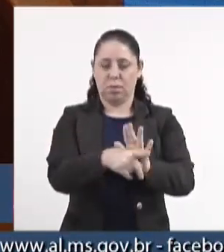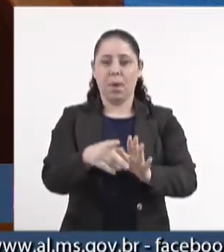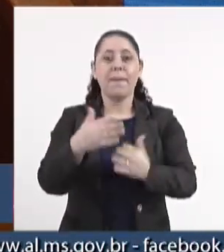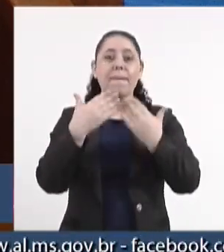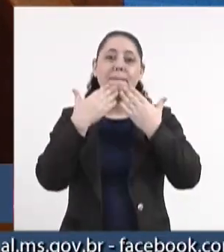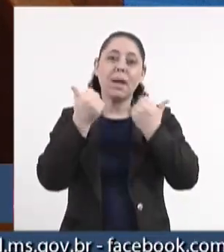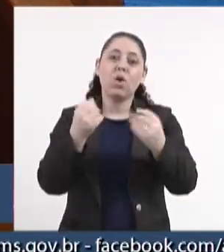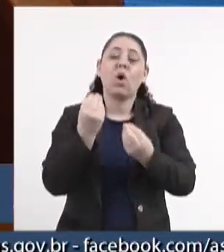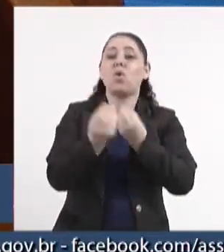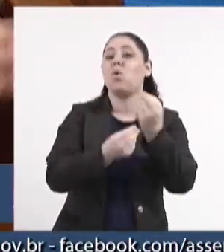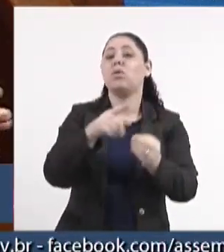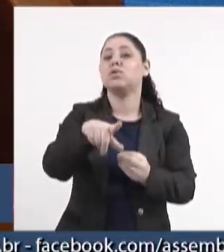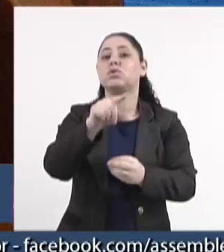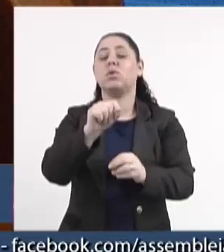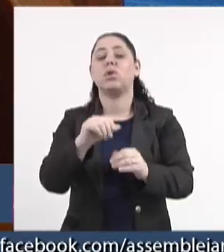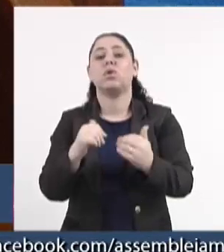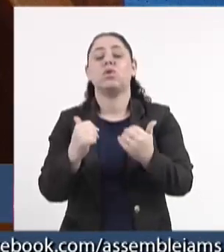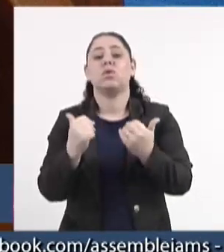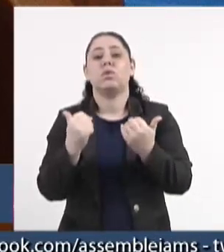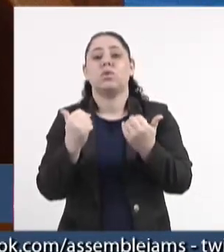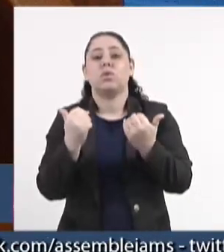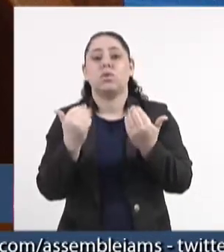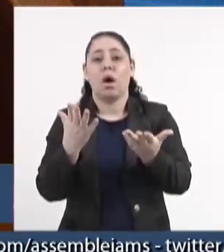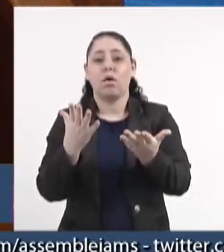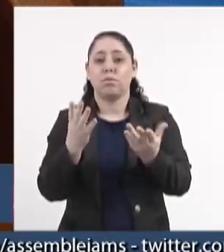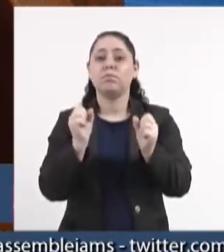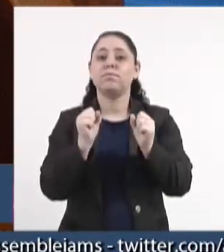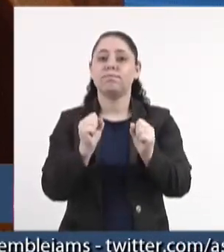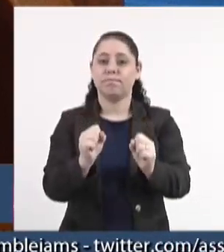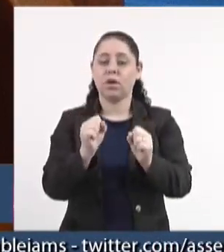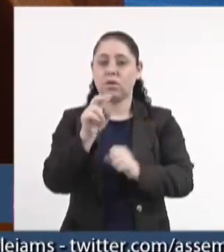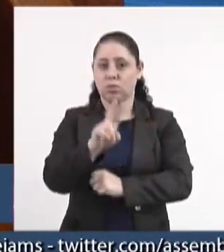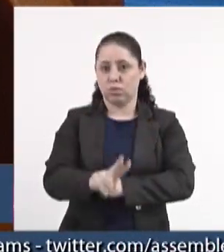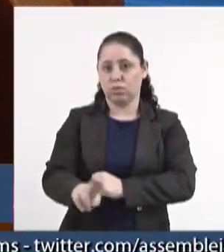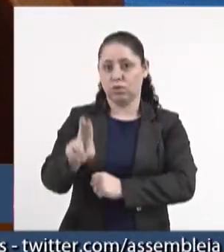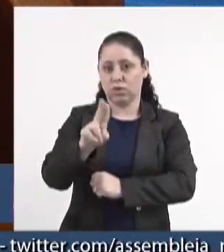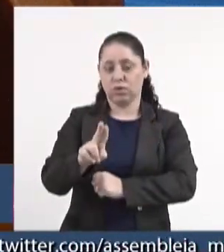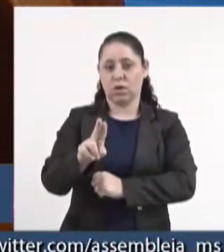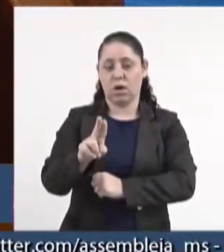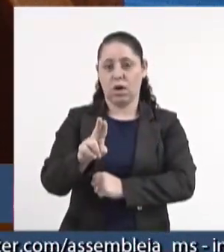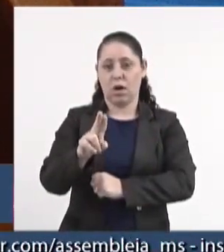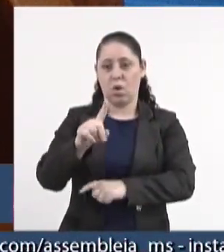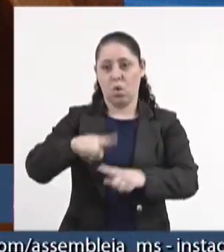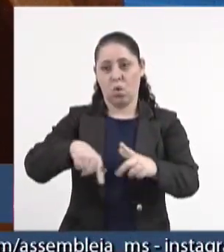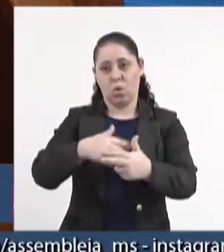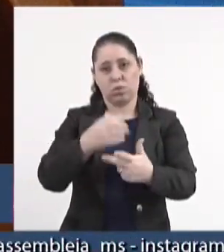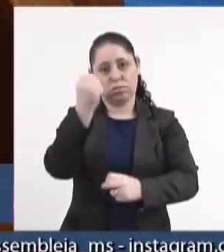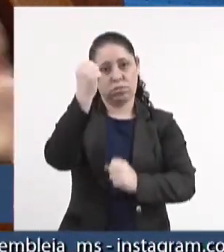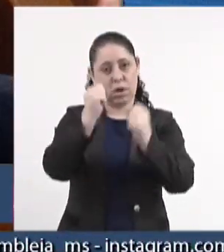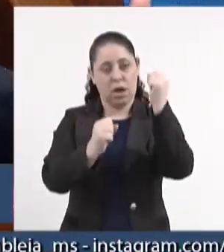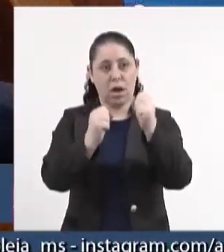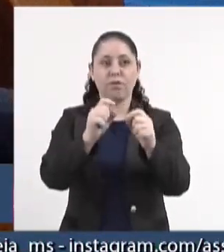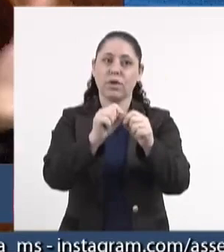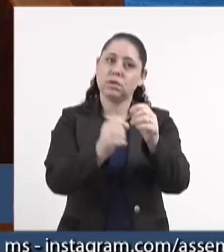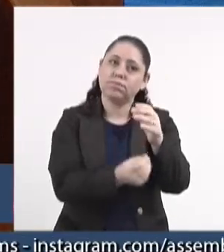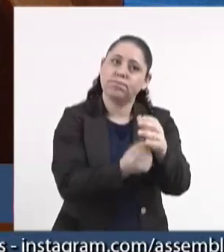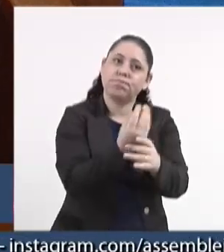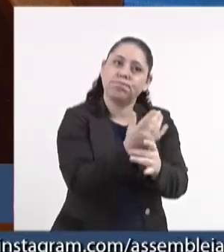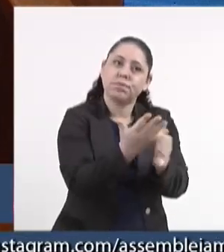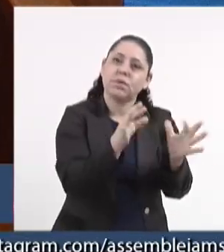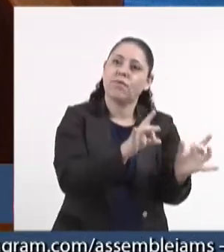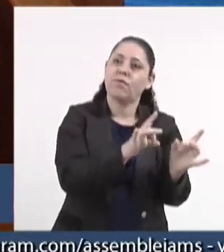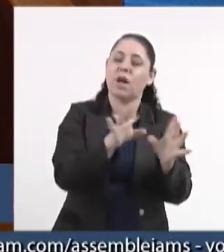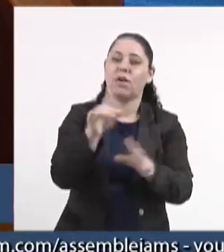melhor forma de poder utilizar esses implementos. E aí vira